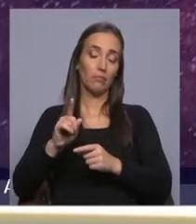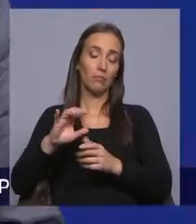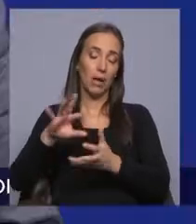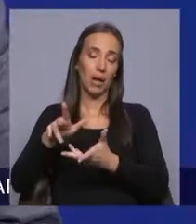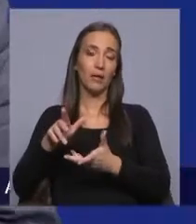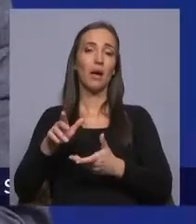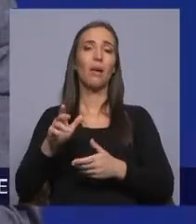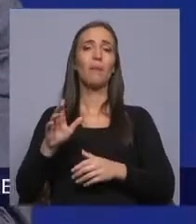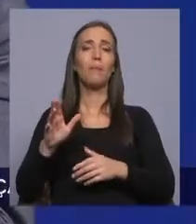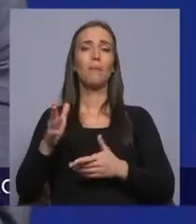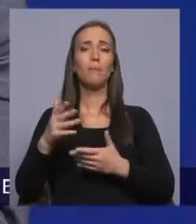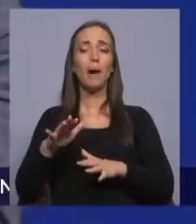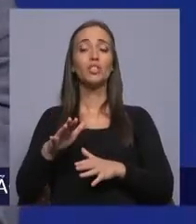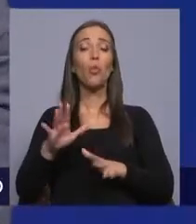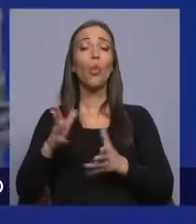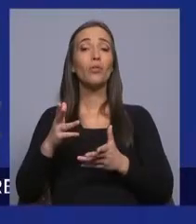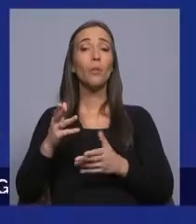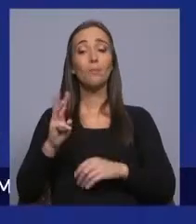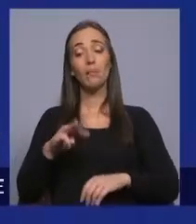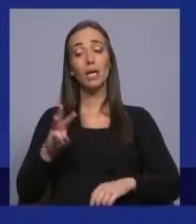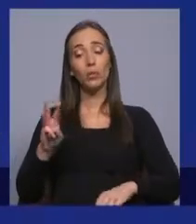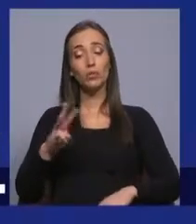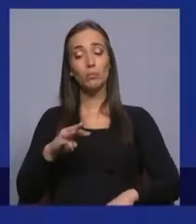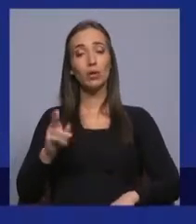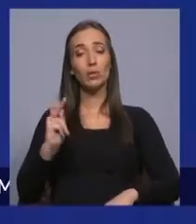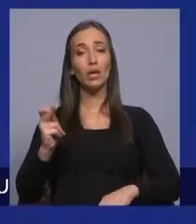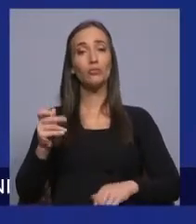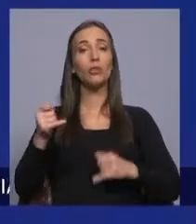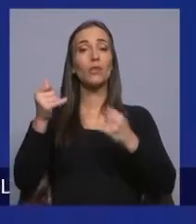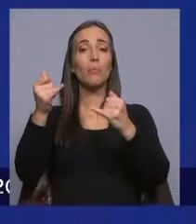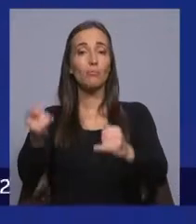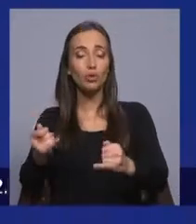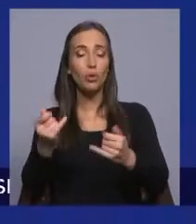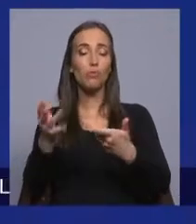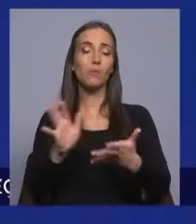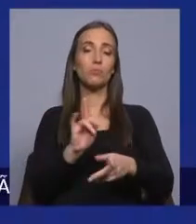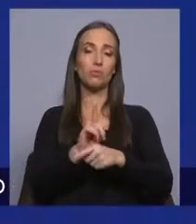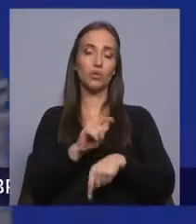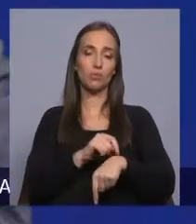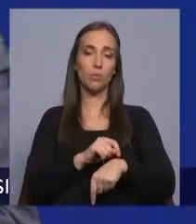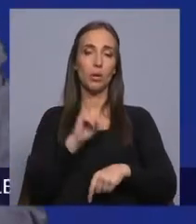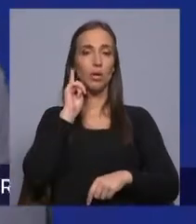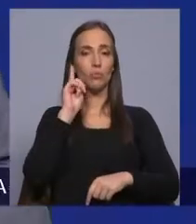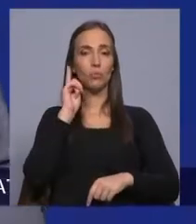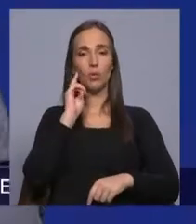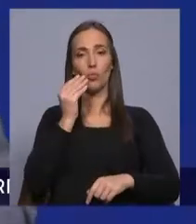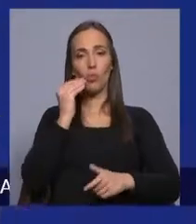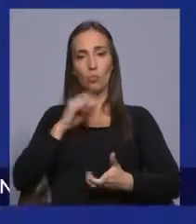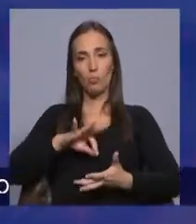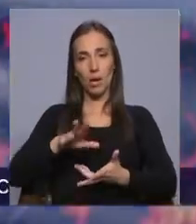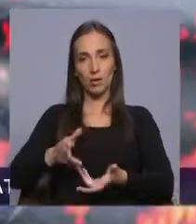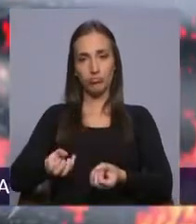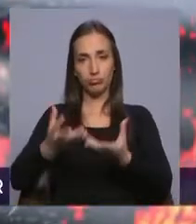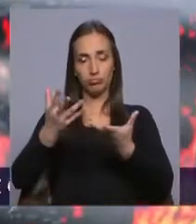anos depois da formação da estrela ou se é mais ou menos na mesma altura. E isso é importante para nós percebermos como é que nascem os planetas, nomeadamente os gasosos.